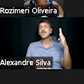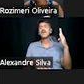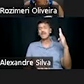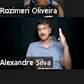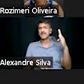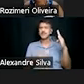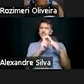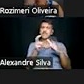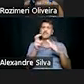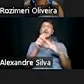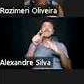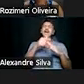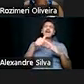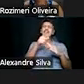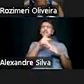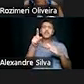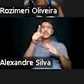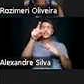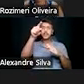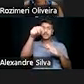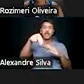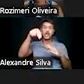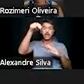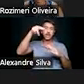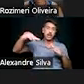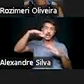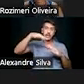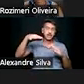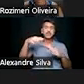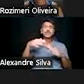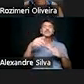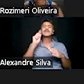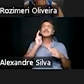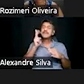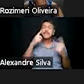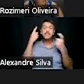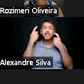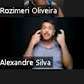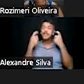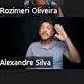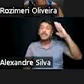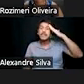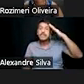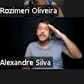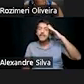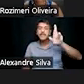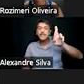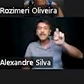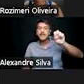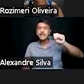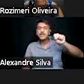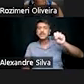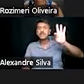até o norte fluminense, ele vai olhando as restingas. A preocupação sempre dele era entender como as restingas se